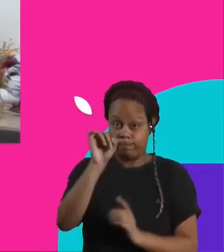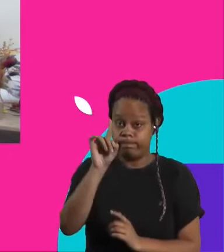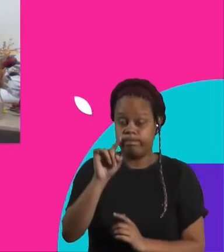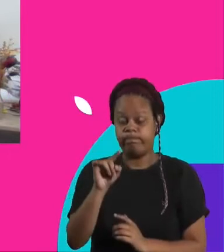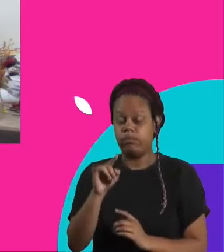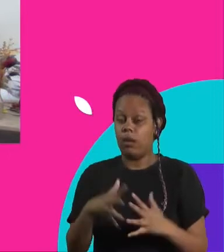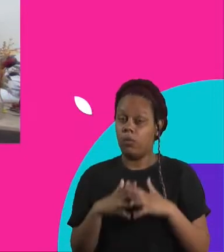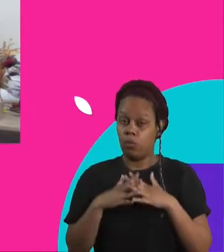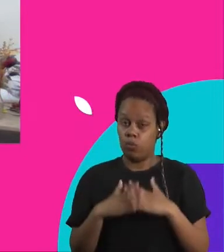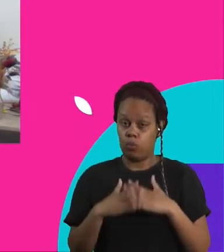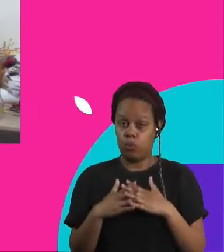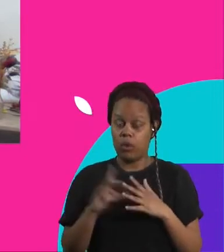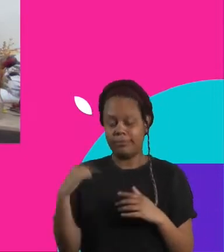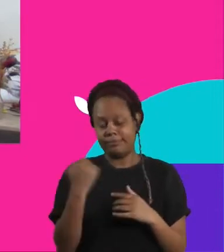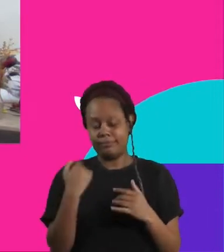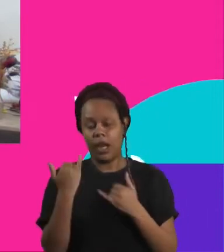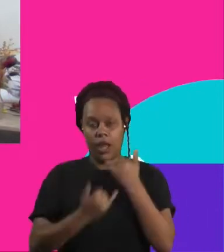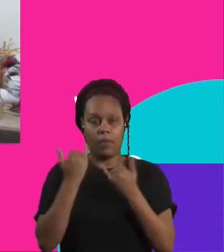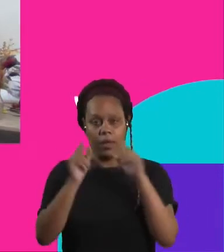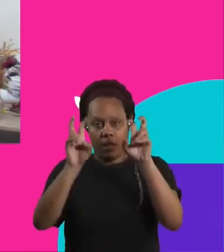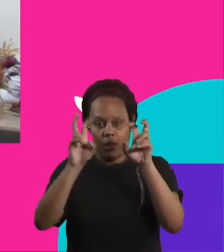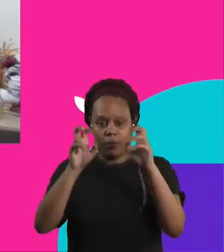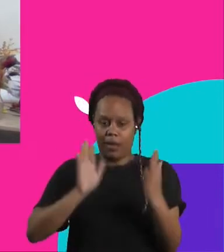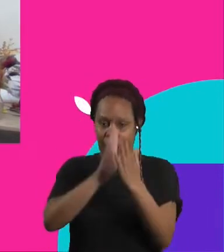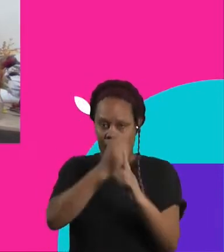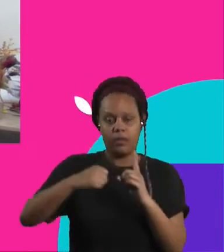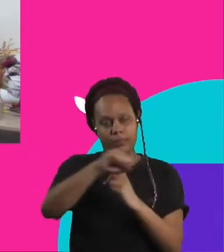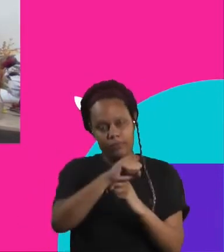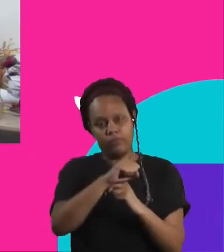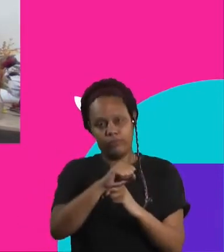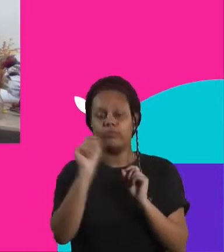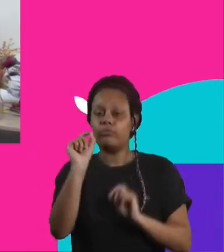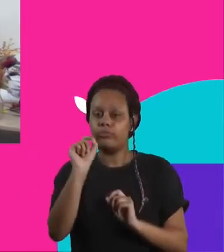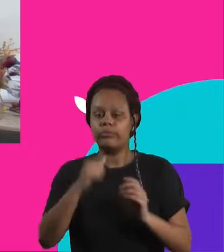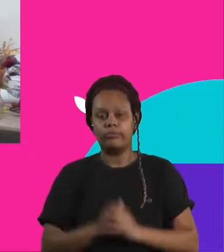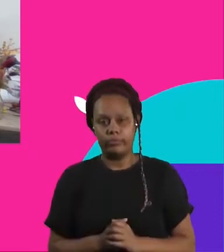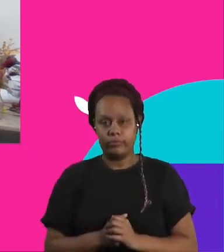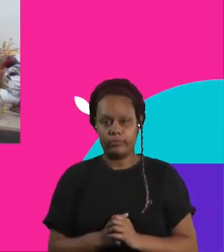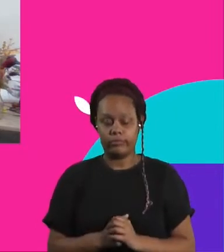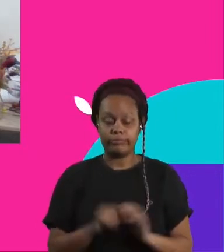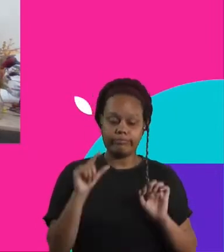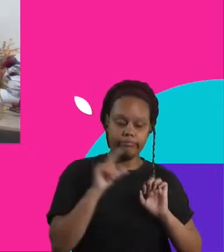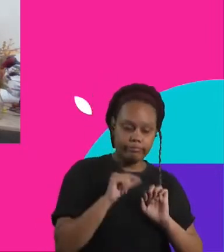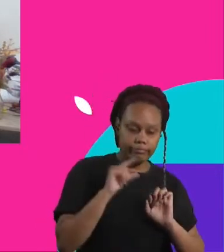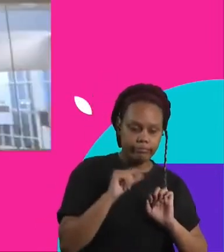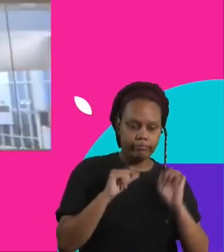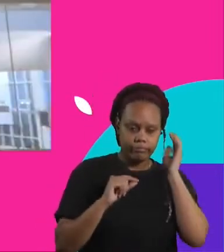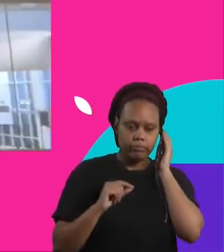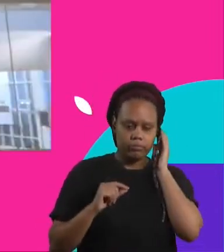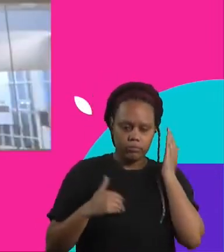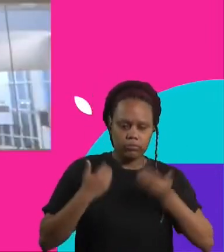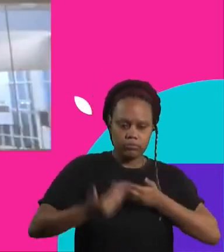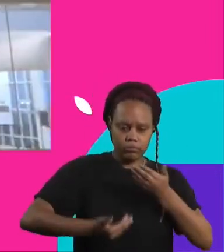costuma brincar dentro do campo de impacto social que talvez o empreendedor que desenvolver